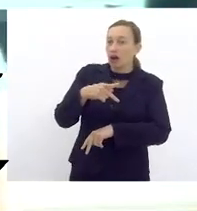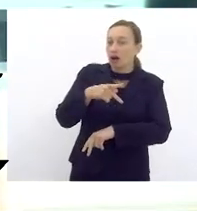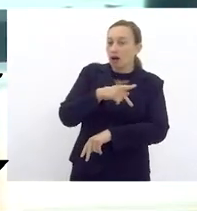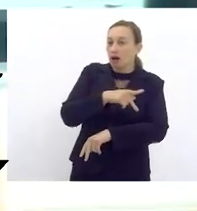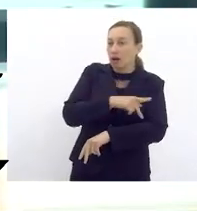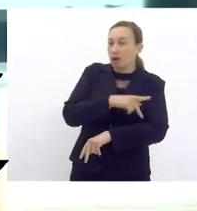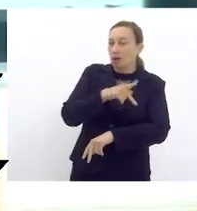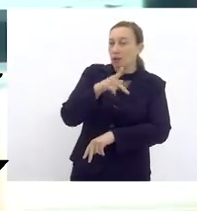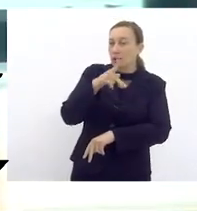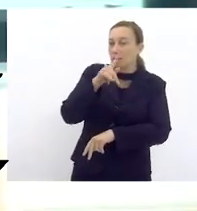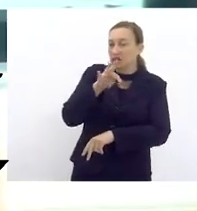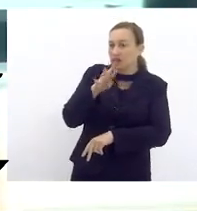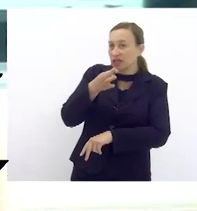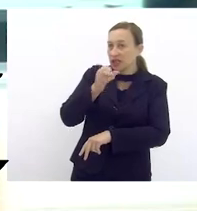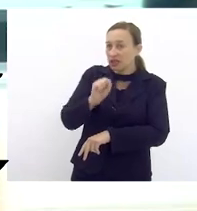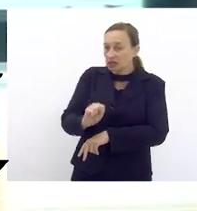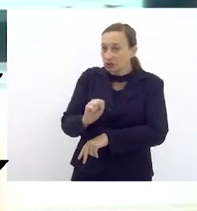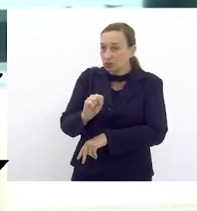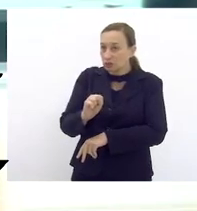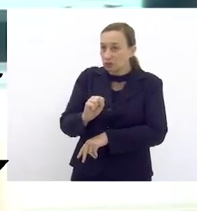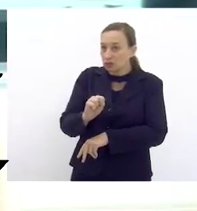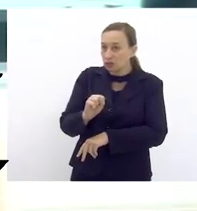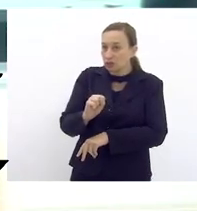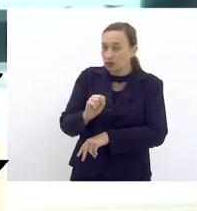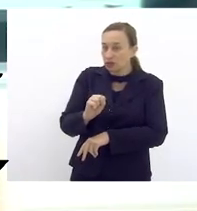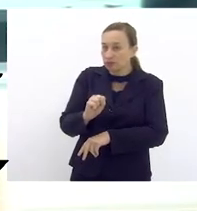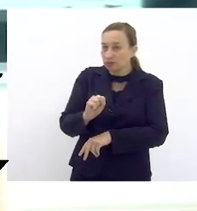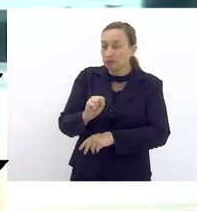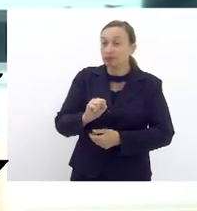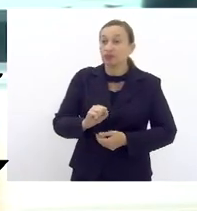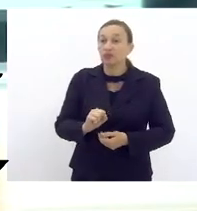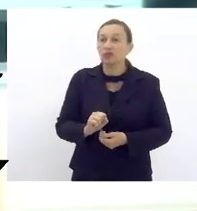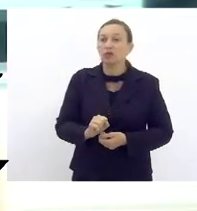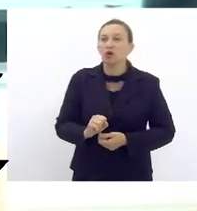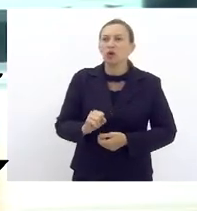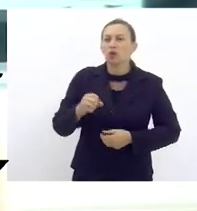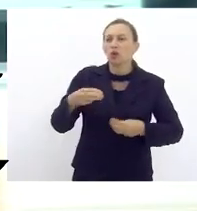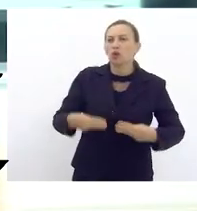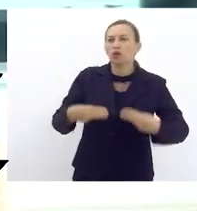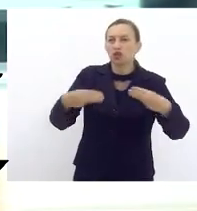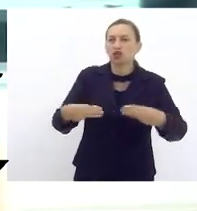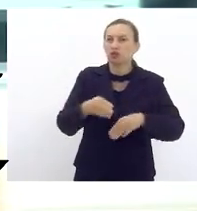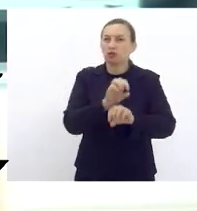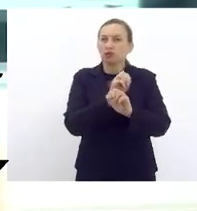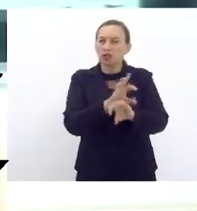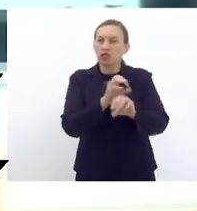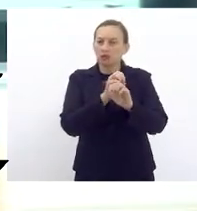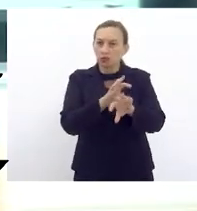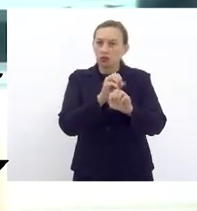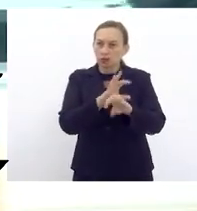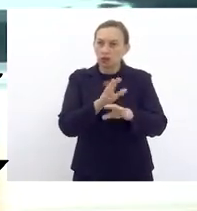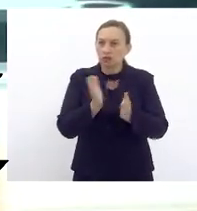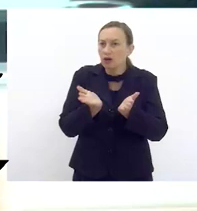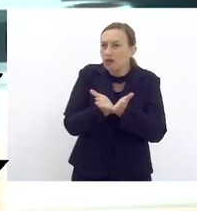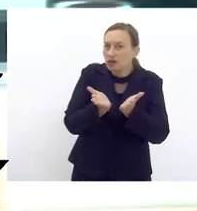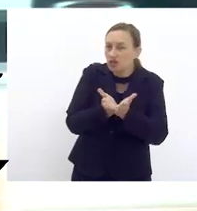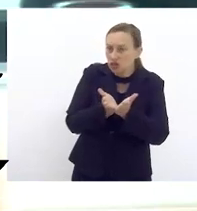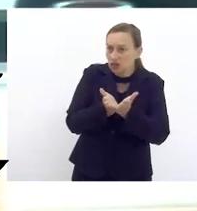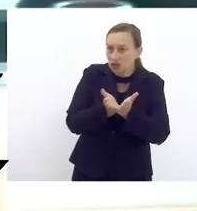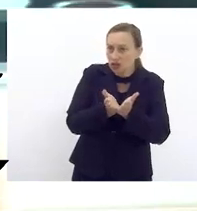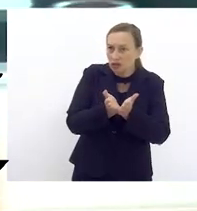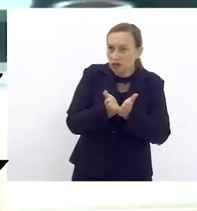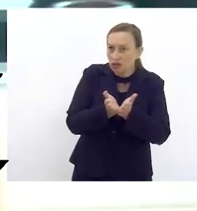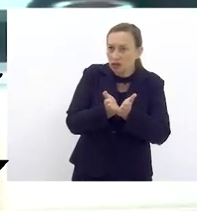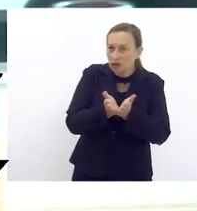terrivelmente evangélico que está no STF é presbiteriano o ministro da educação evangélico que